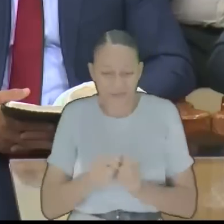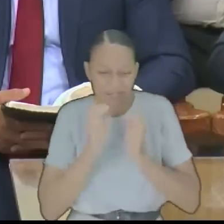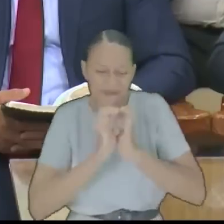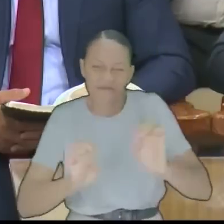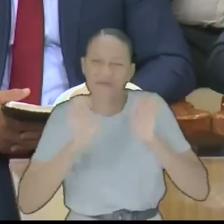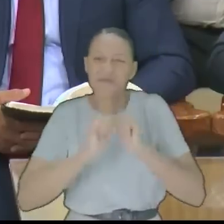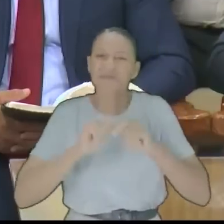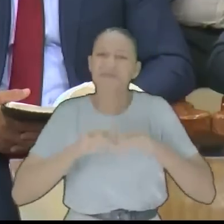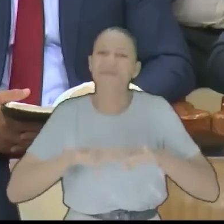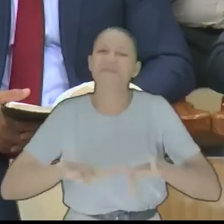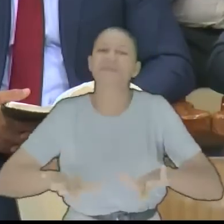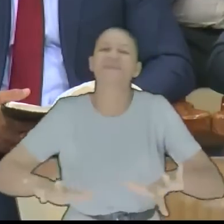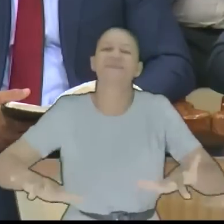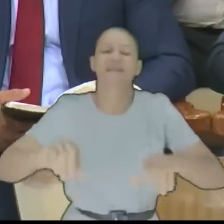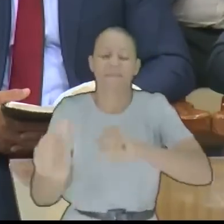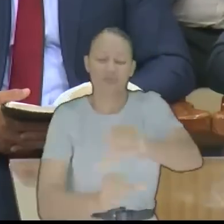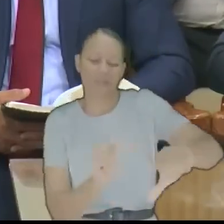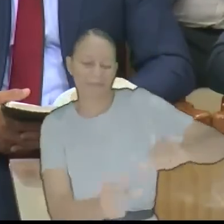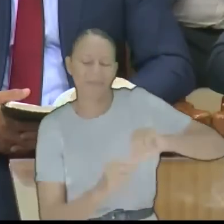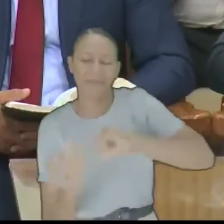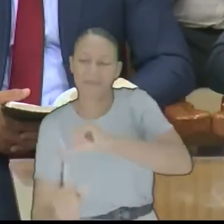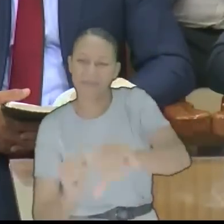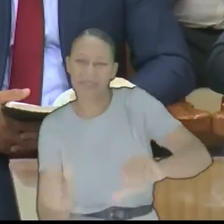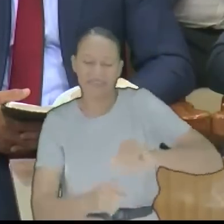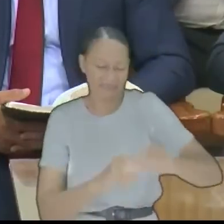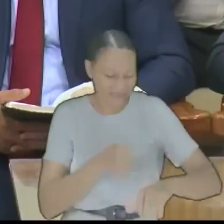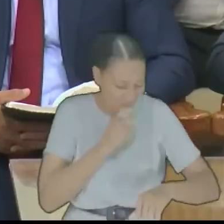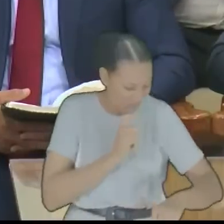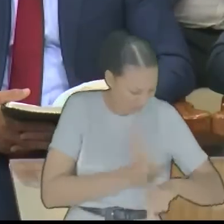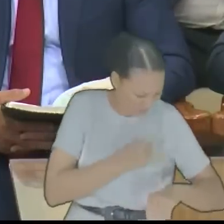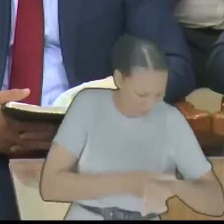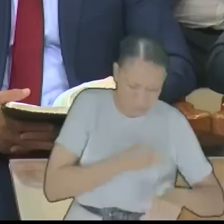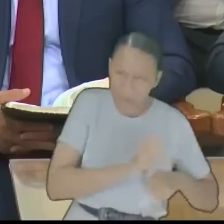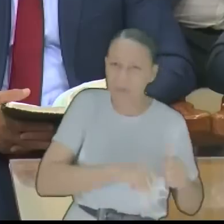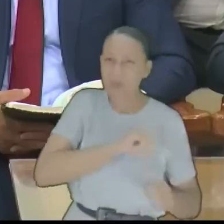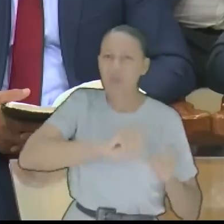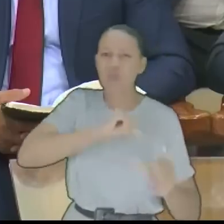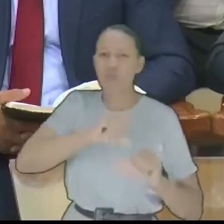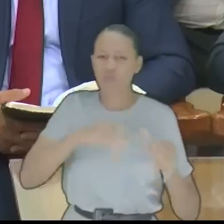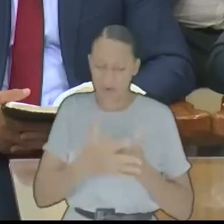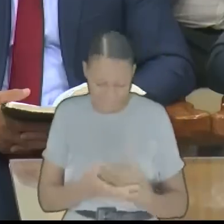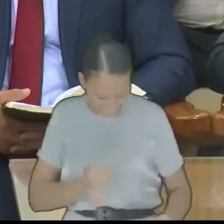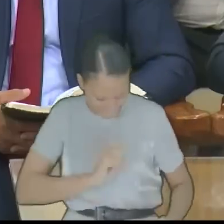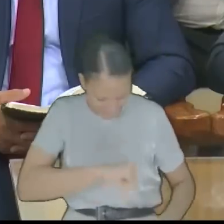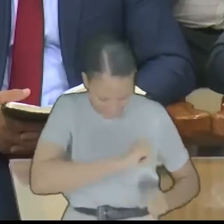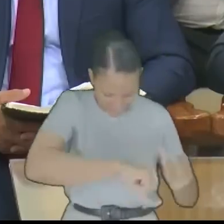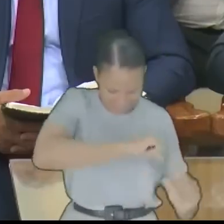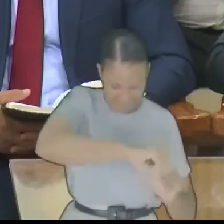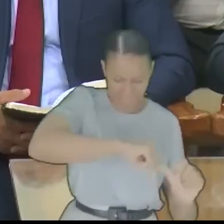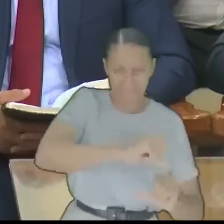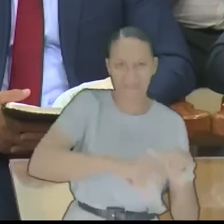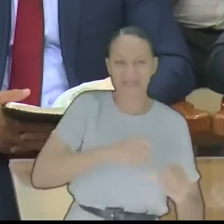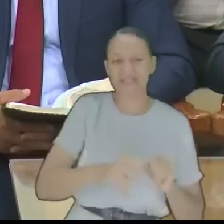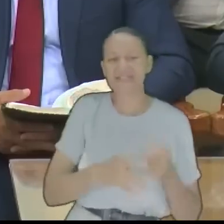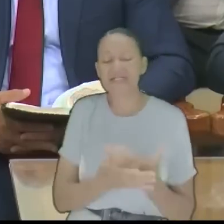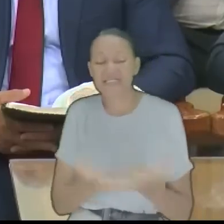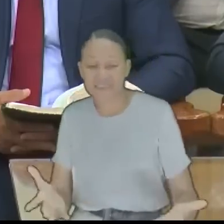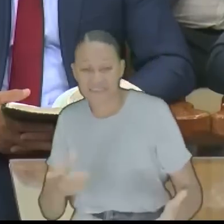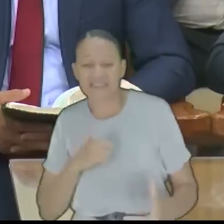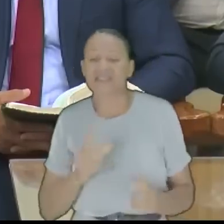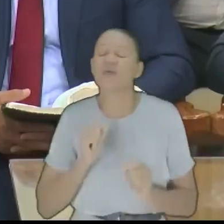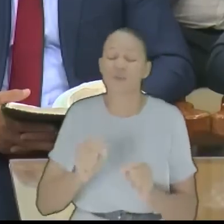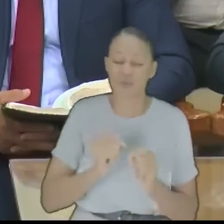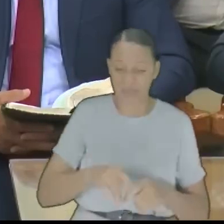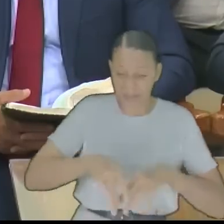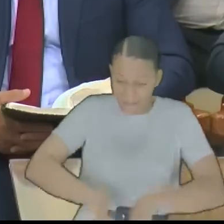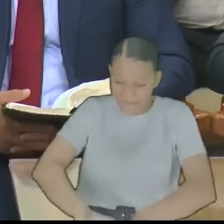o vale de Sitim, o vale seco, o vale frutífero, o vale perverso, o vale árido. É o